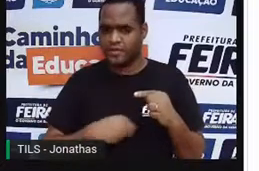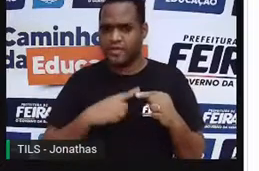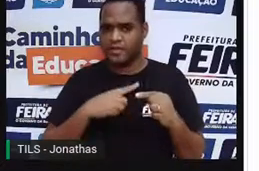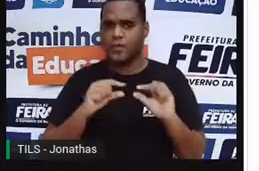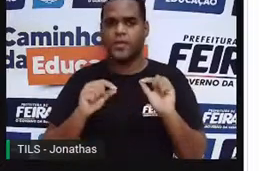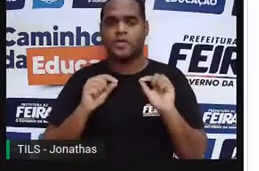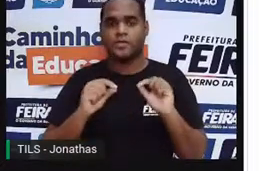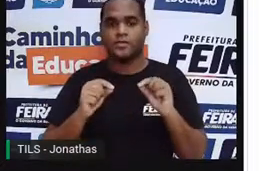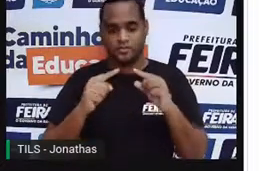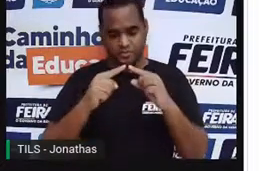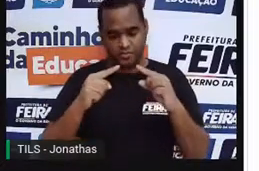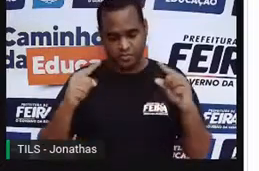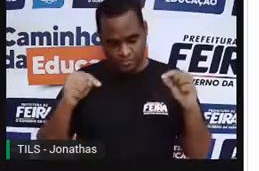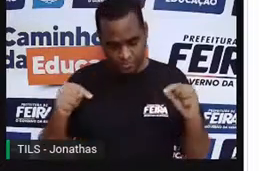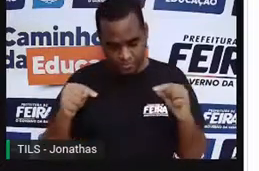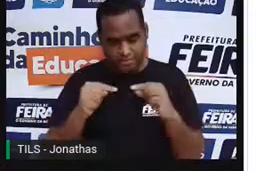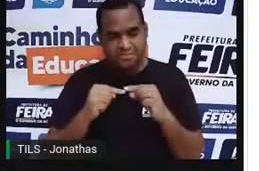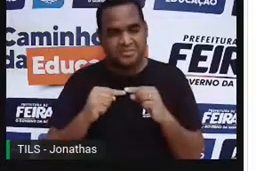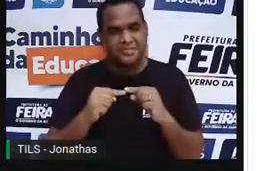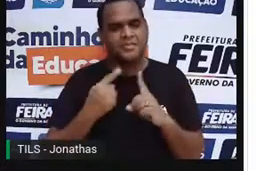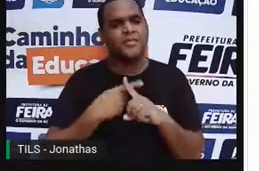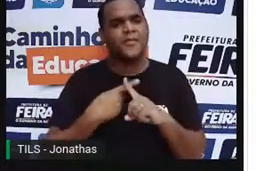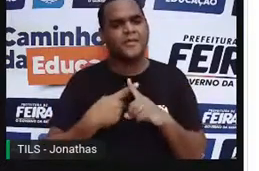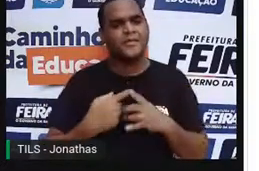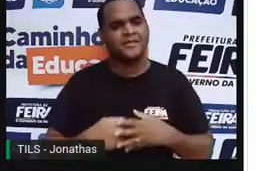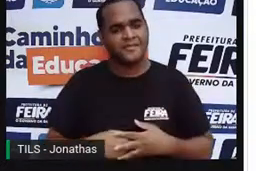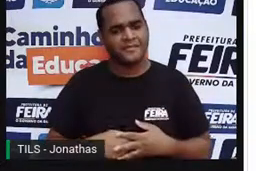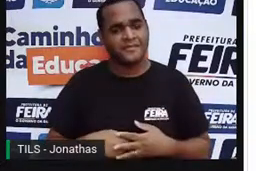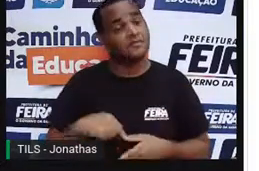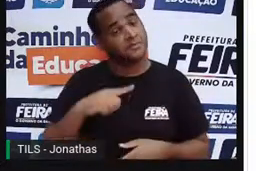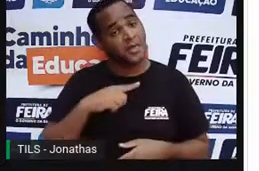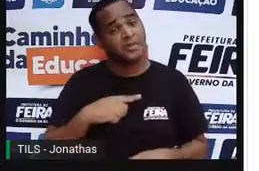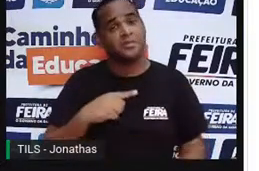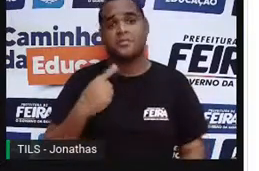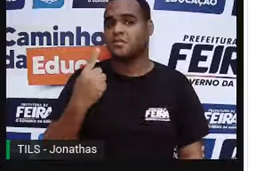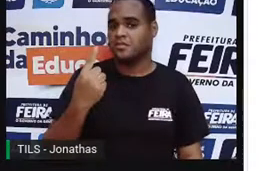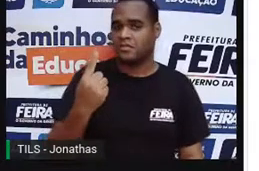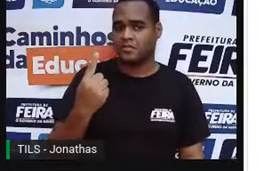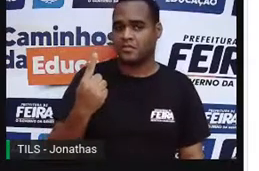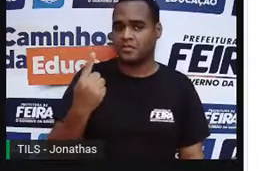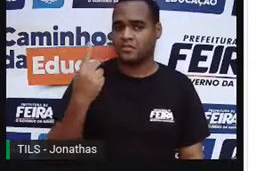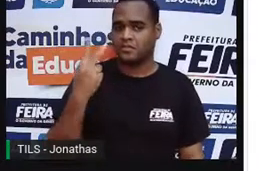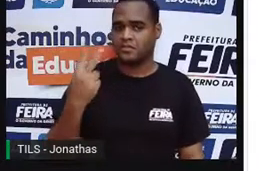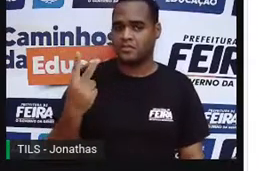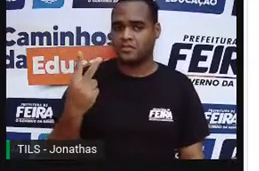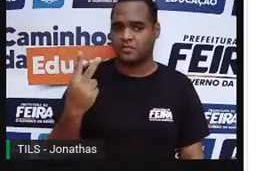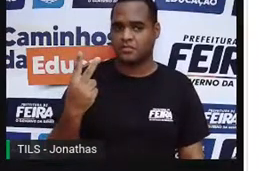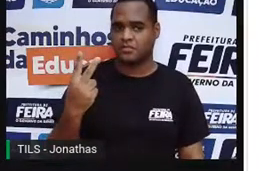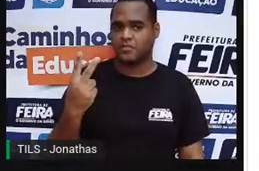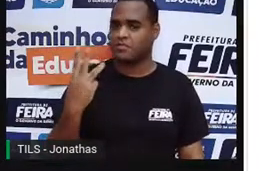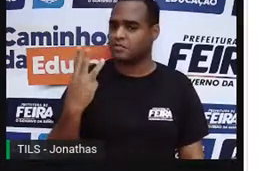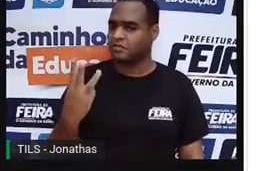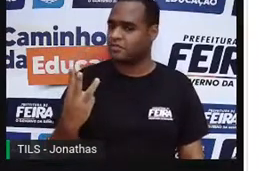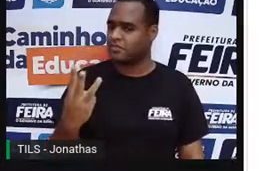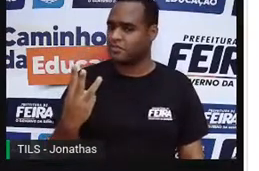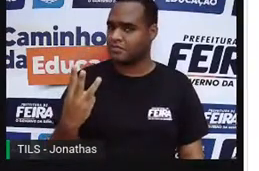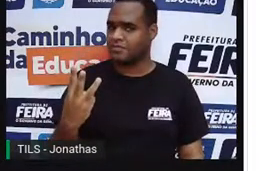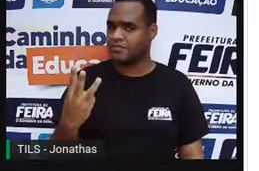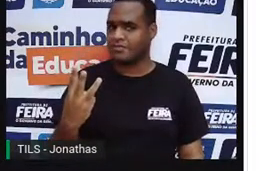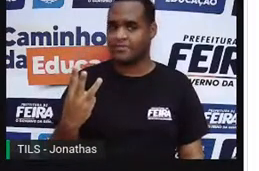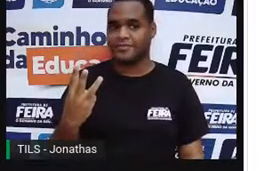quadrilátero porque quadrilátero ele tem um dois três